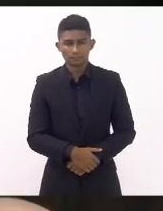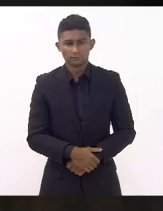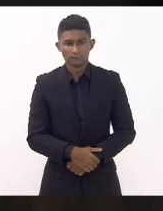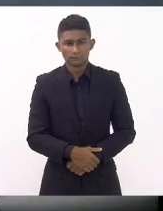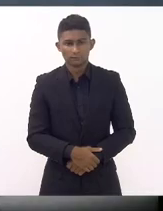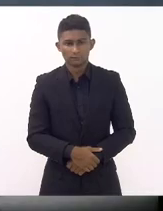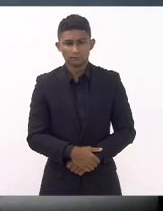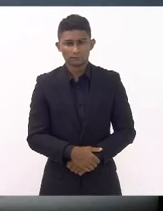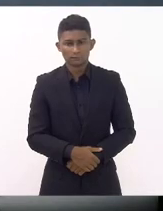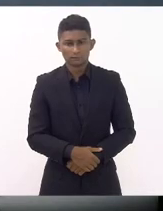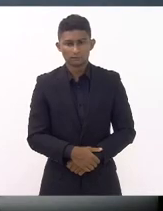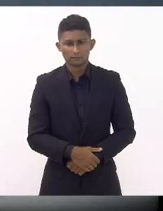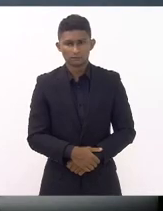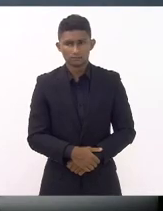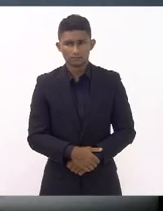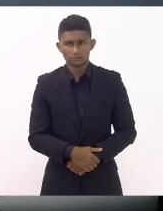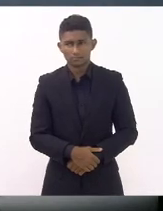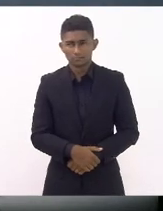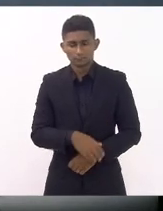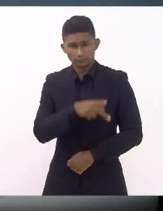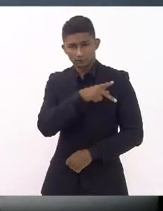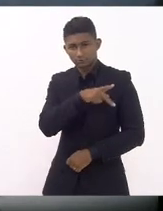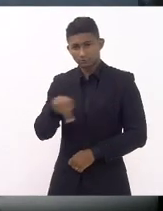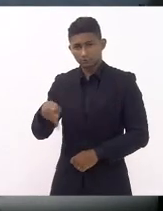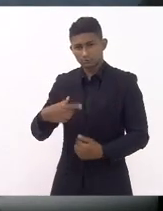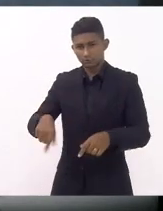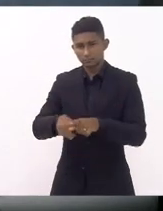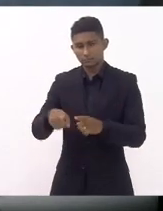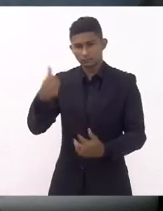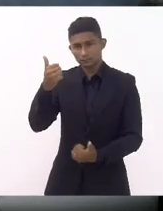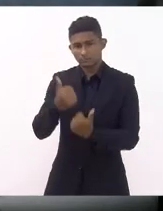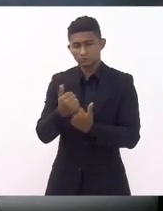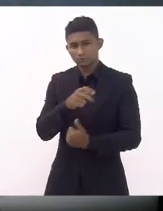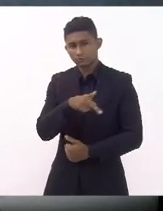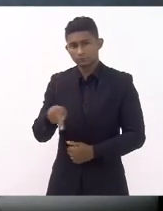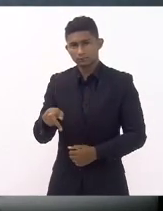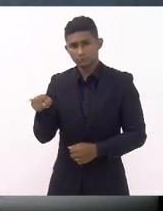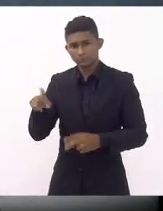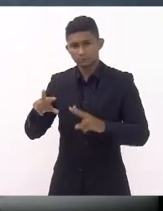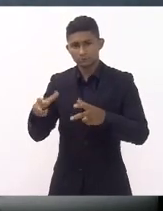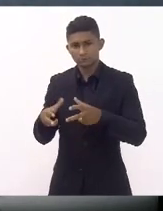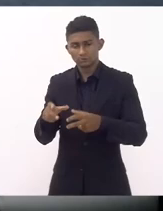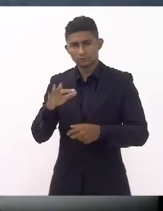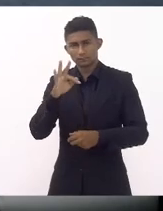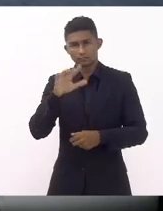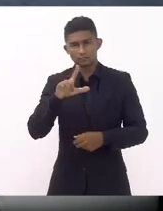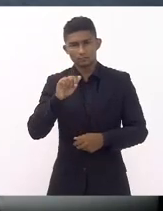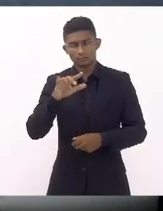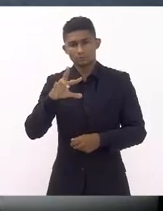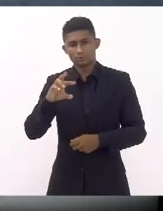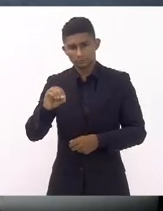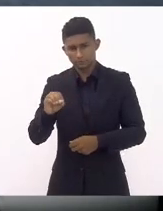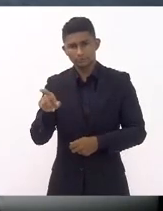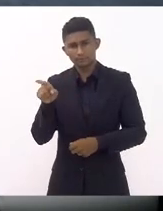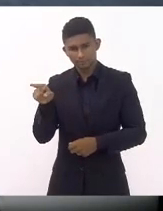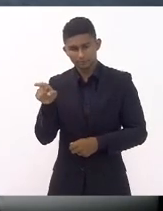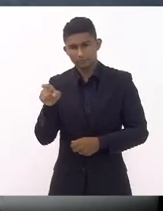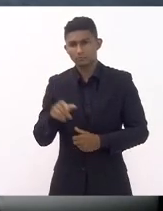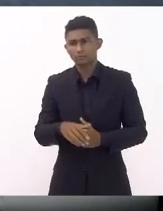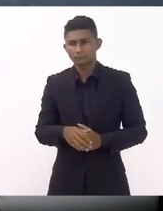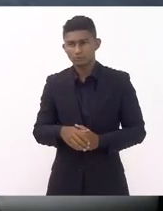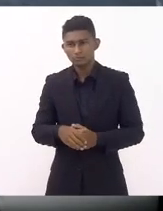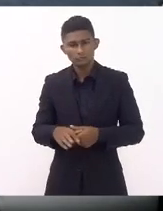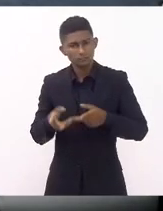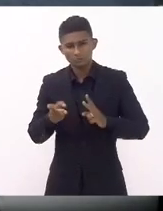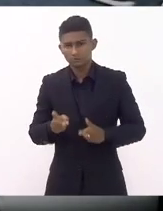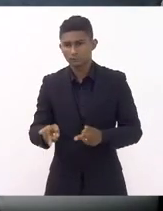vou... O vice-presidente da comissão está aqui, o vice-presidente da comissão, deputado Flávio Serafini, que justiça seja feita, sempre também foi